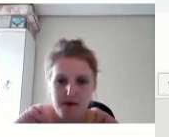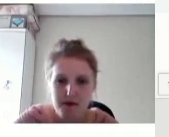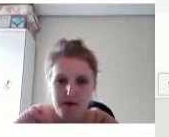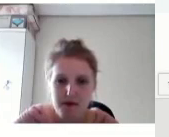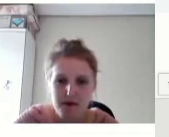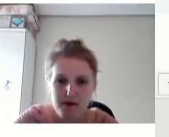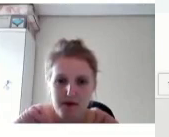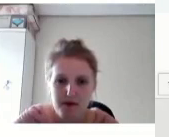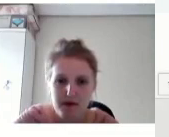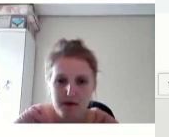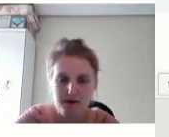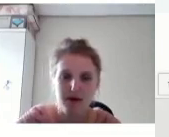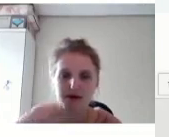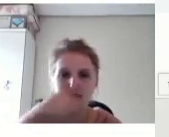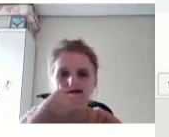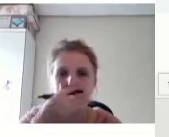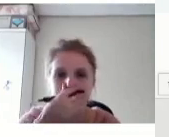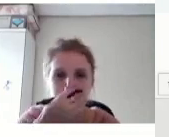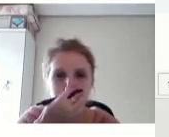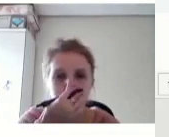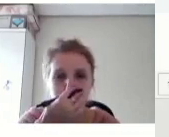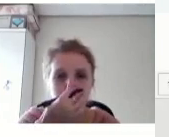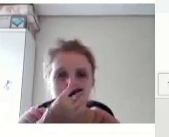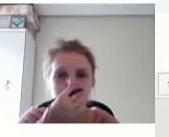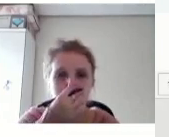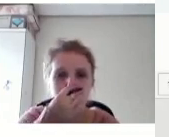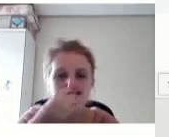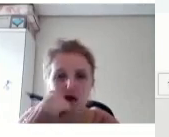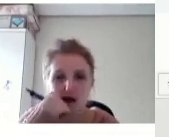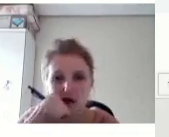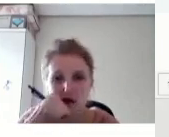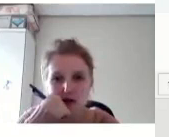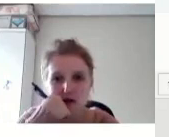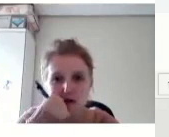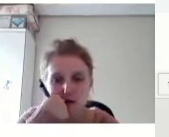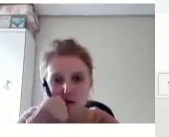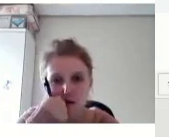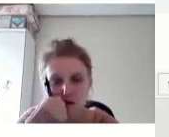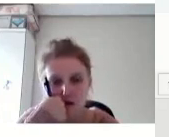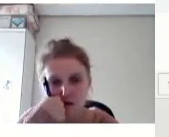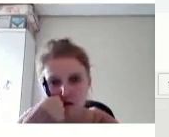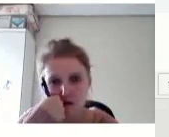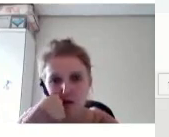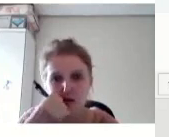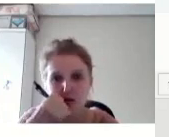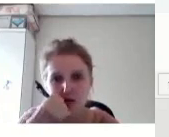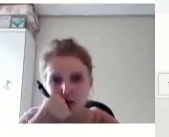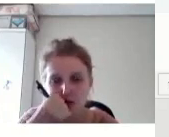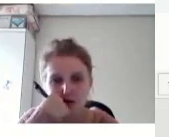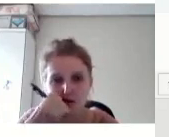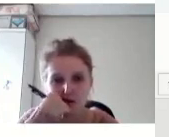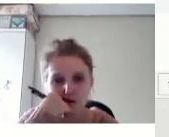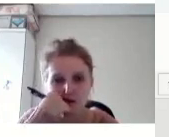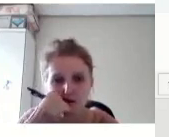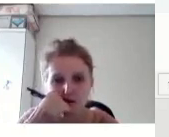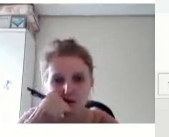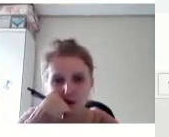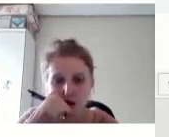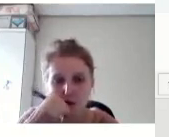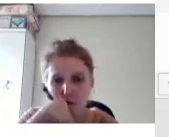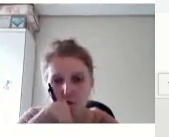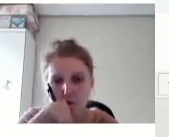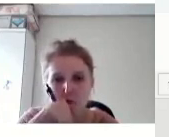que é esta equação aqui, vai virar em mecânica quântica, né, o teorema de Ehrenfest, né? O teorema de Ehrenfest dá como é que